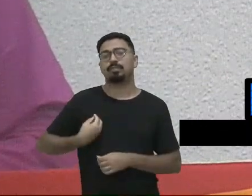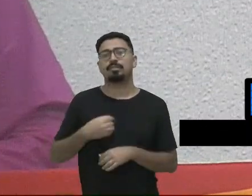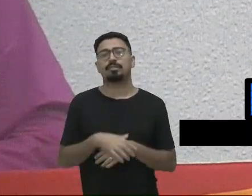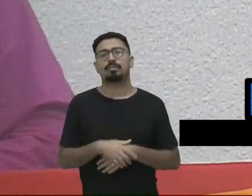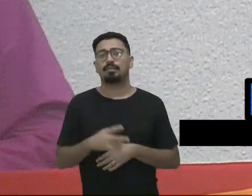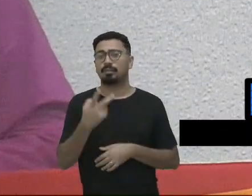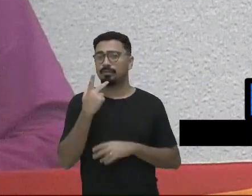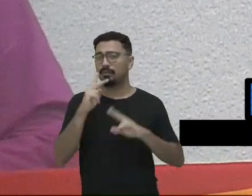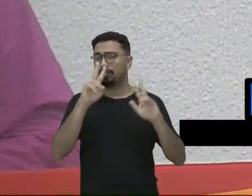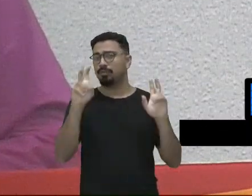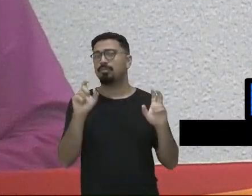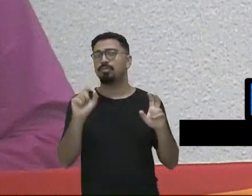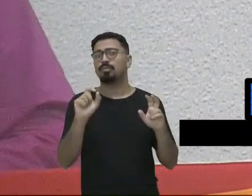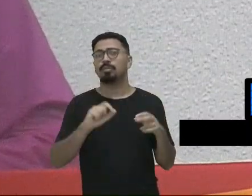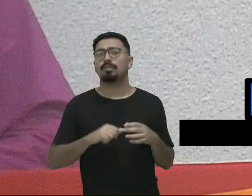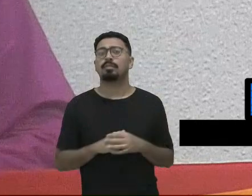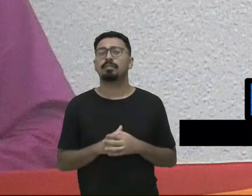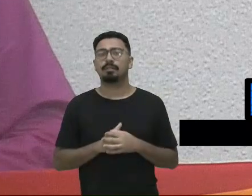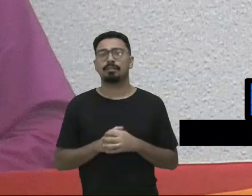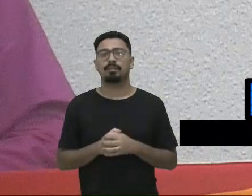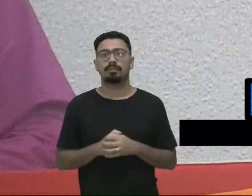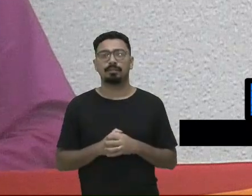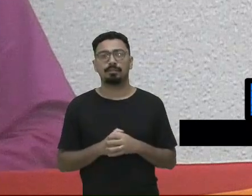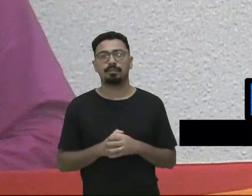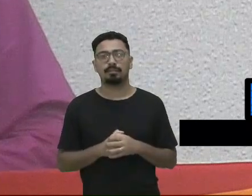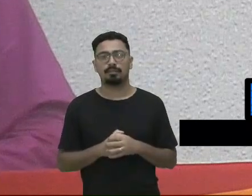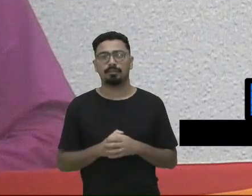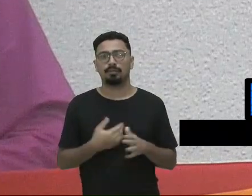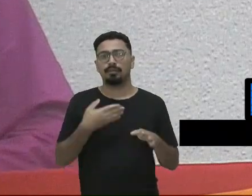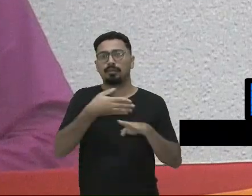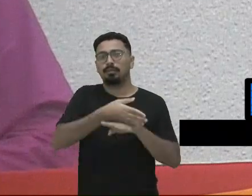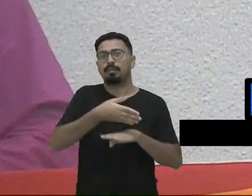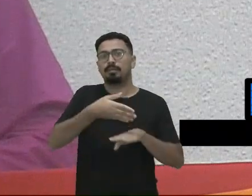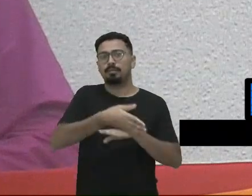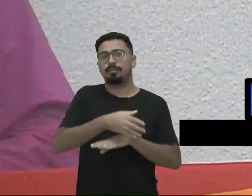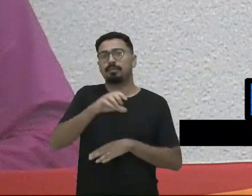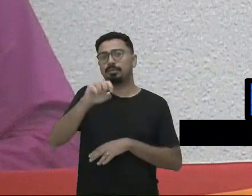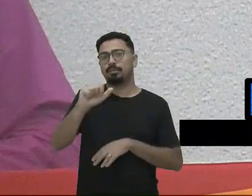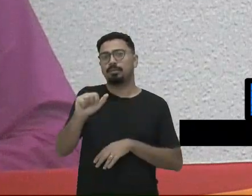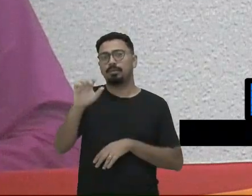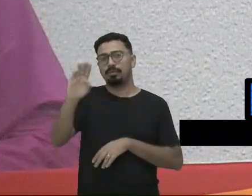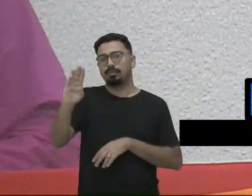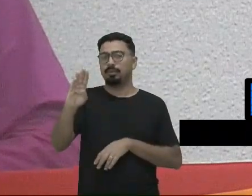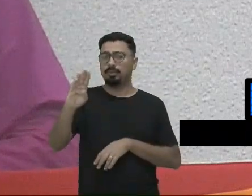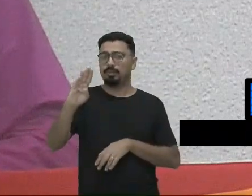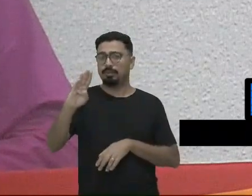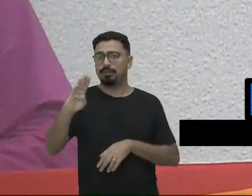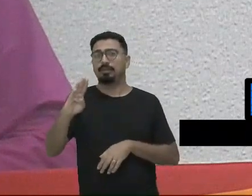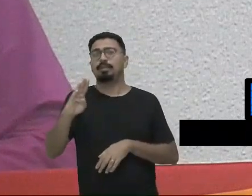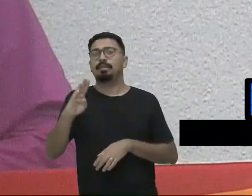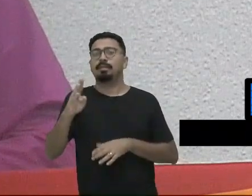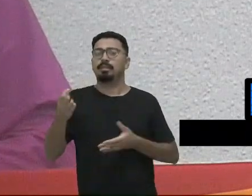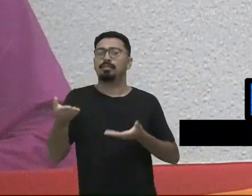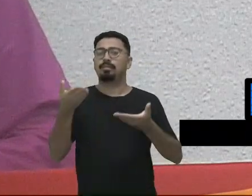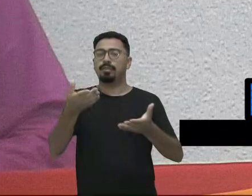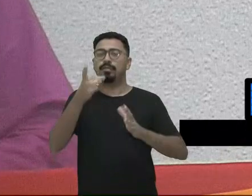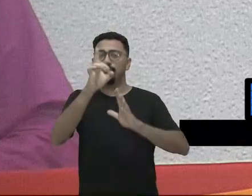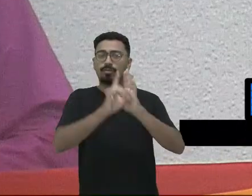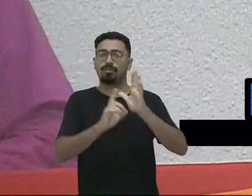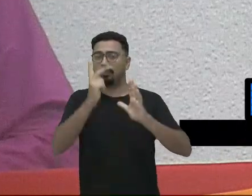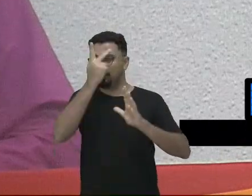falar justamente sobre a participação da OAB na promoção dos direitos da população